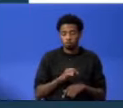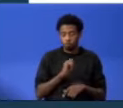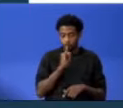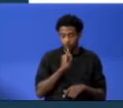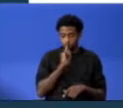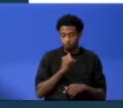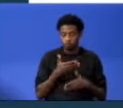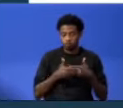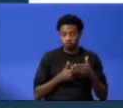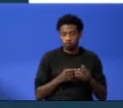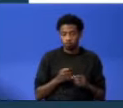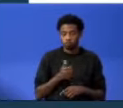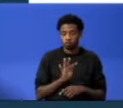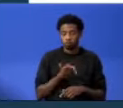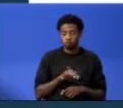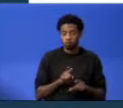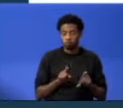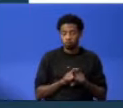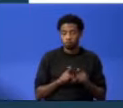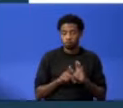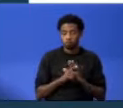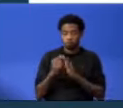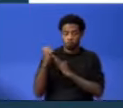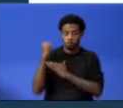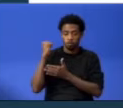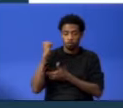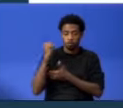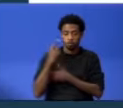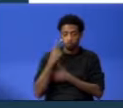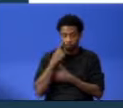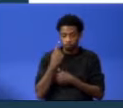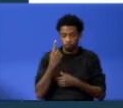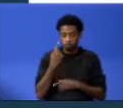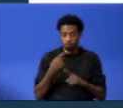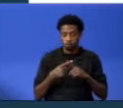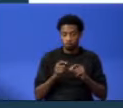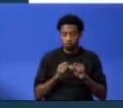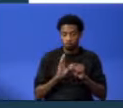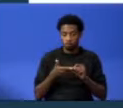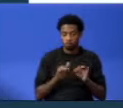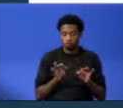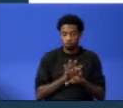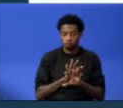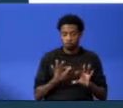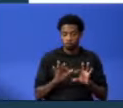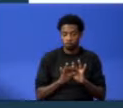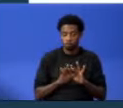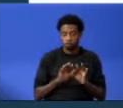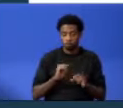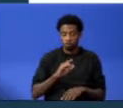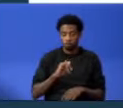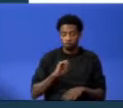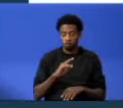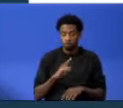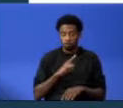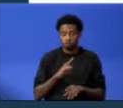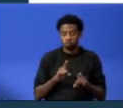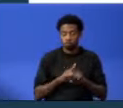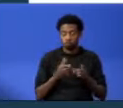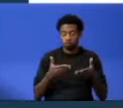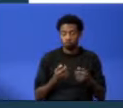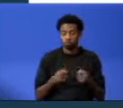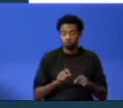processo final, né, da contração muscular, uma vez que o cálcio já se ligou à estrutura do complexo troponina e tropomiosina, você tem agora